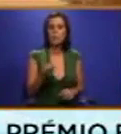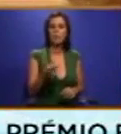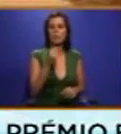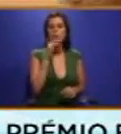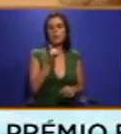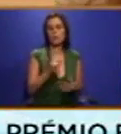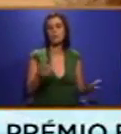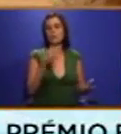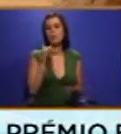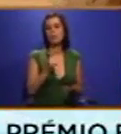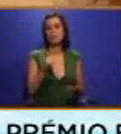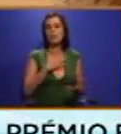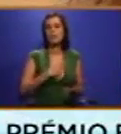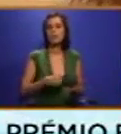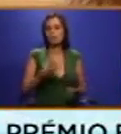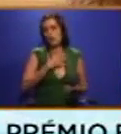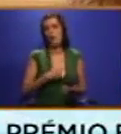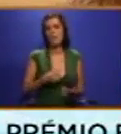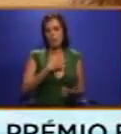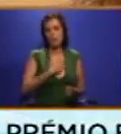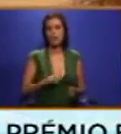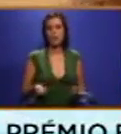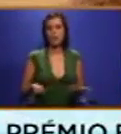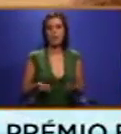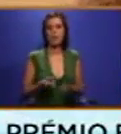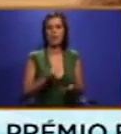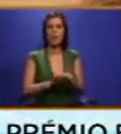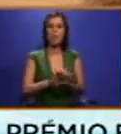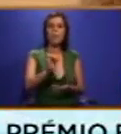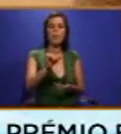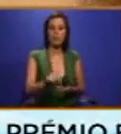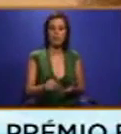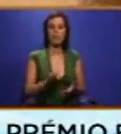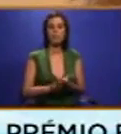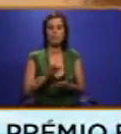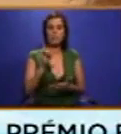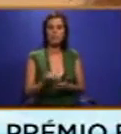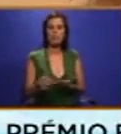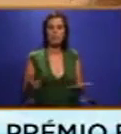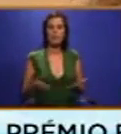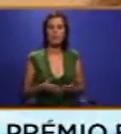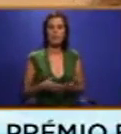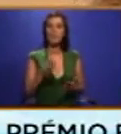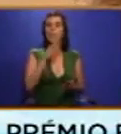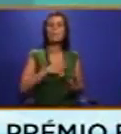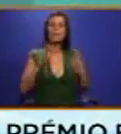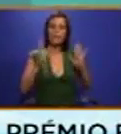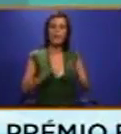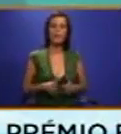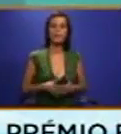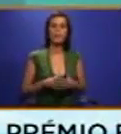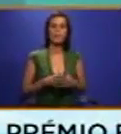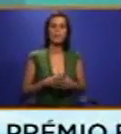tava bonito disse que gostava é E o seu marido também também também então diga-me cá